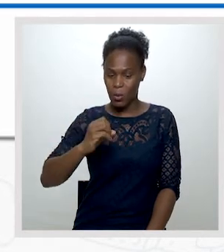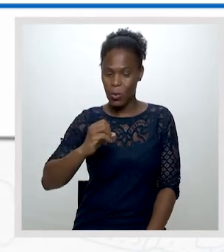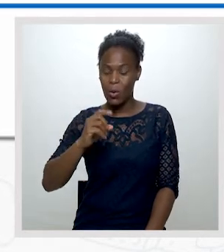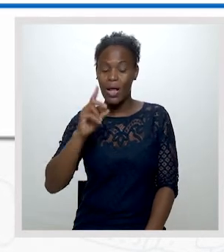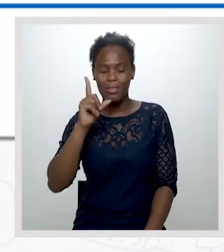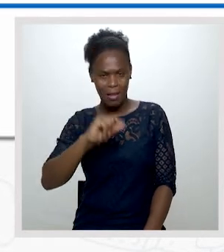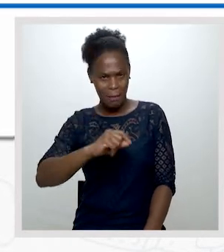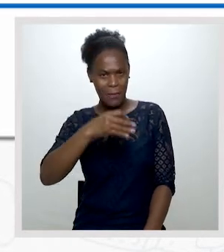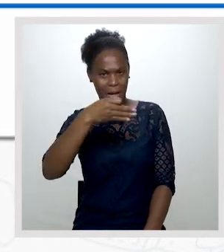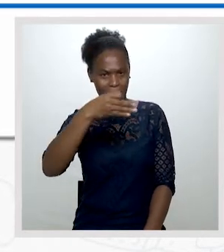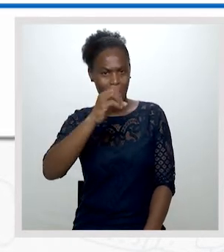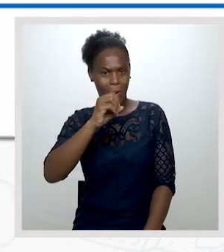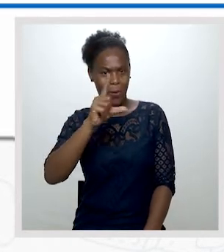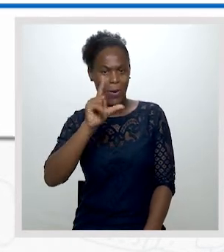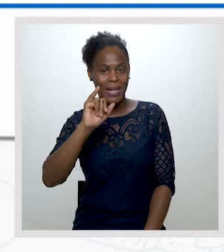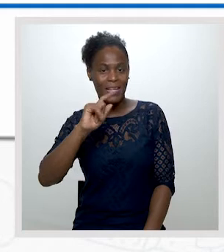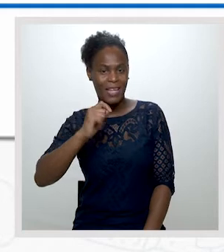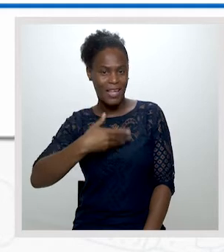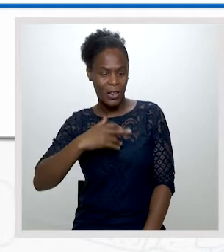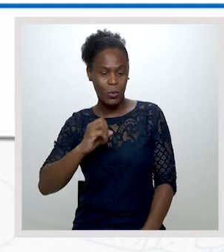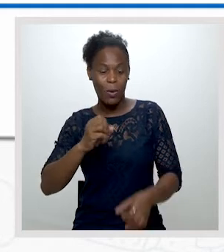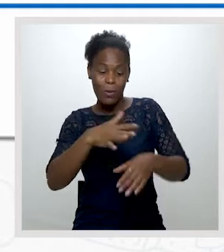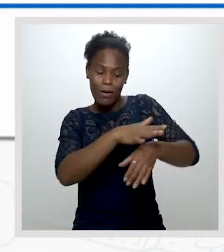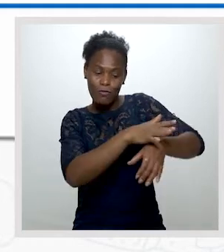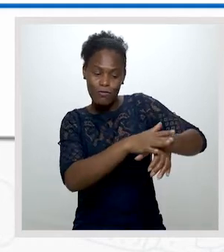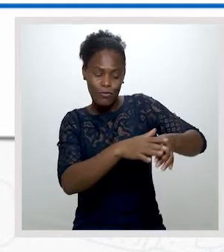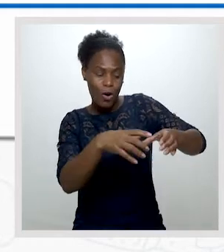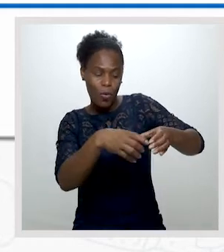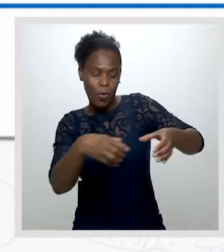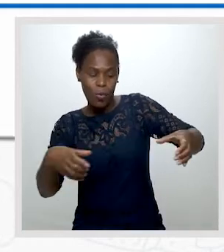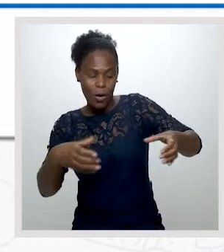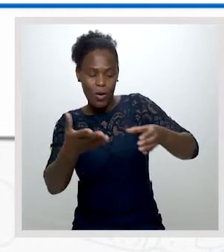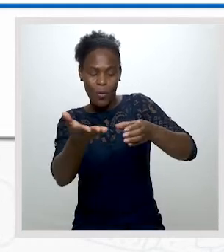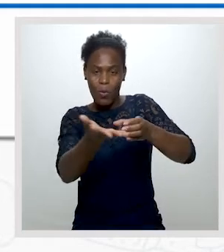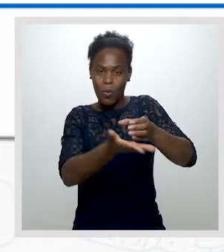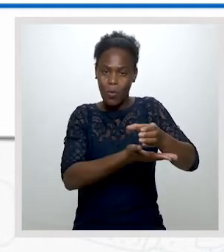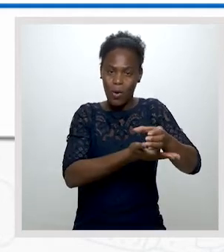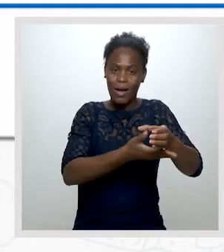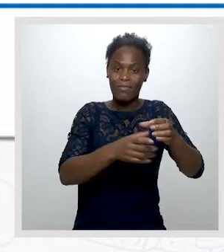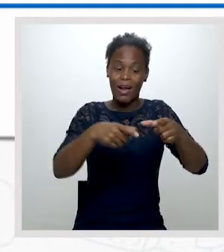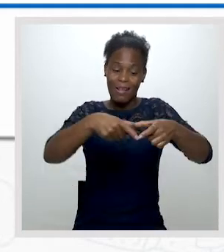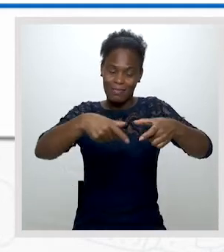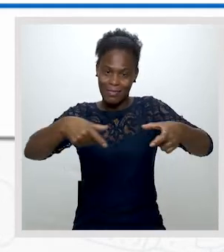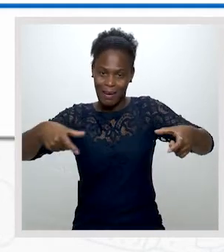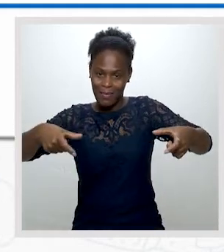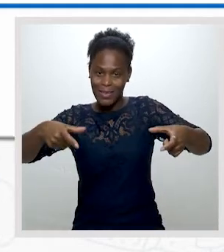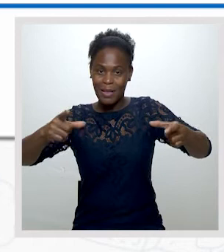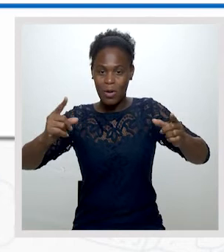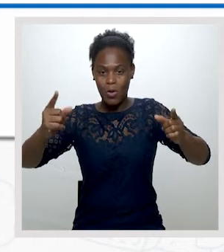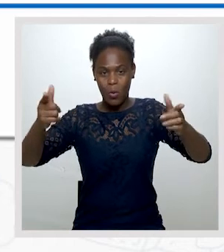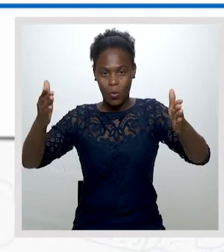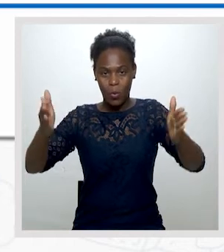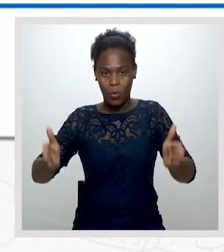laterais são retangulares e quadrangulares. É poliedro porque tem